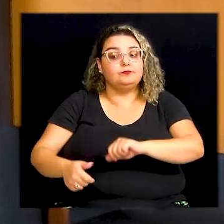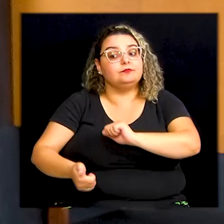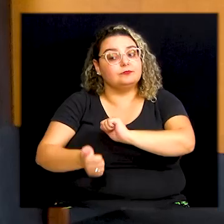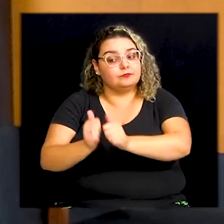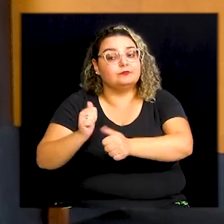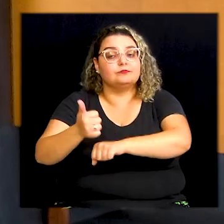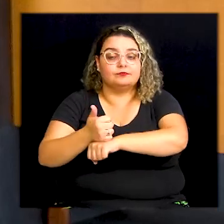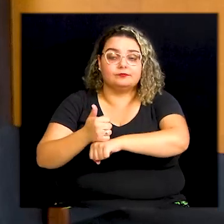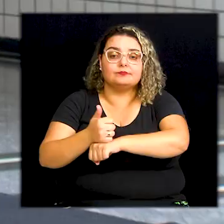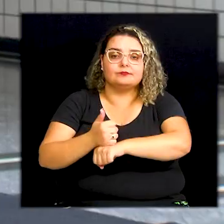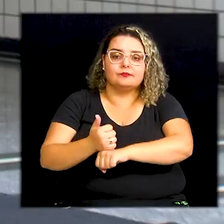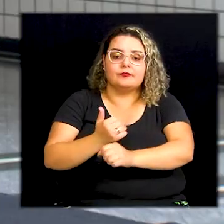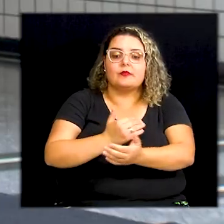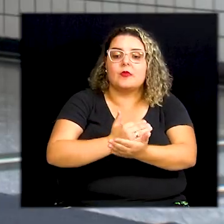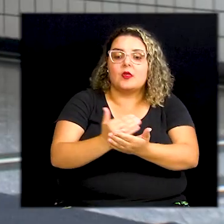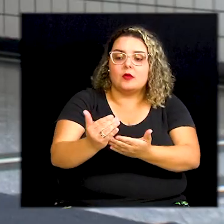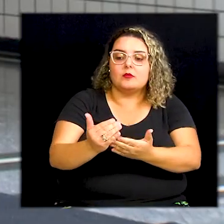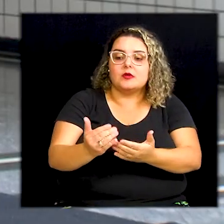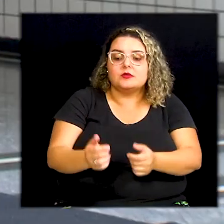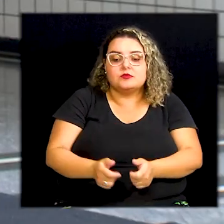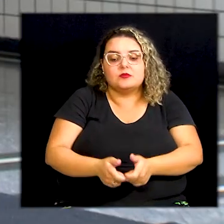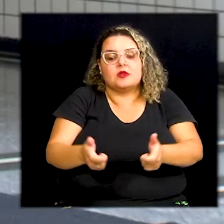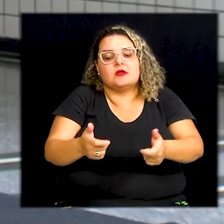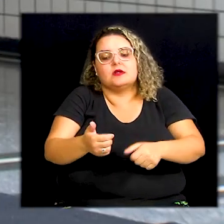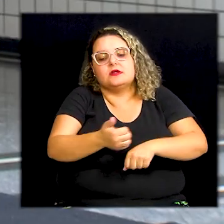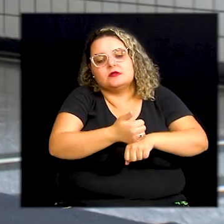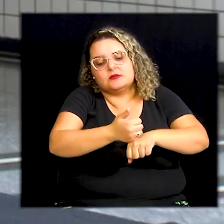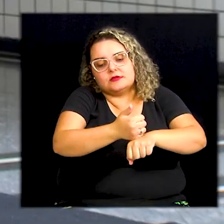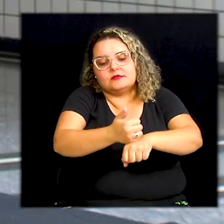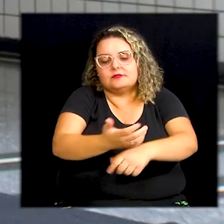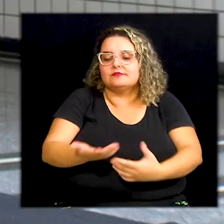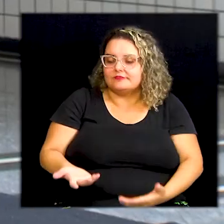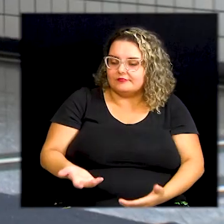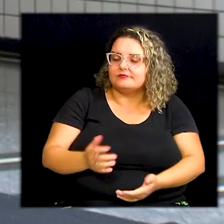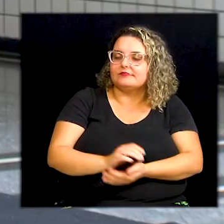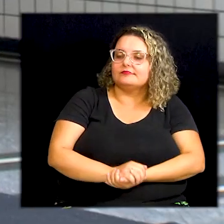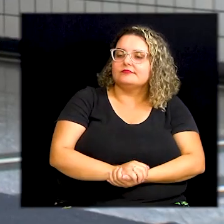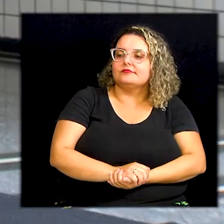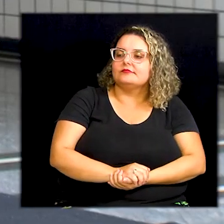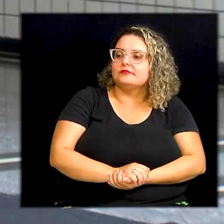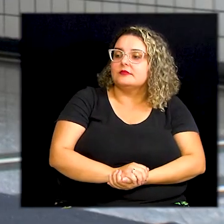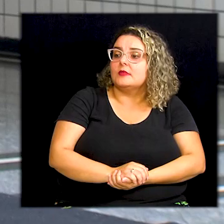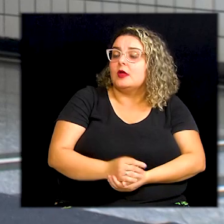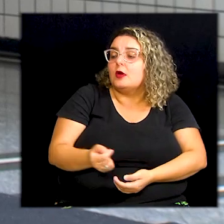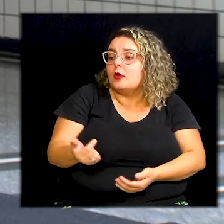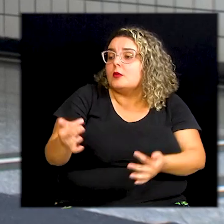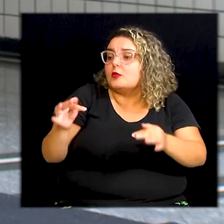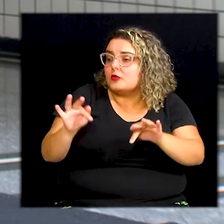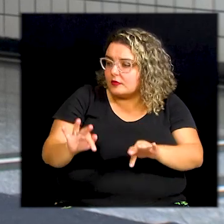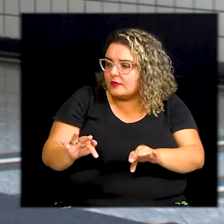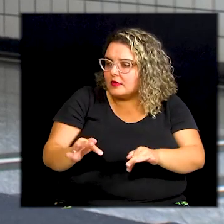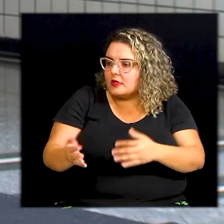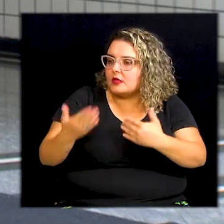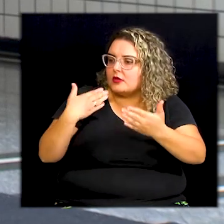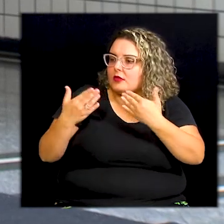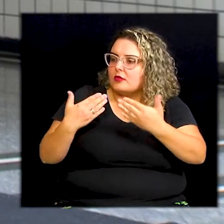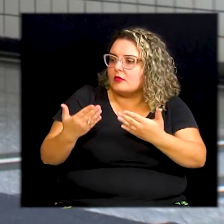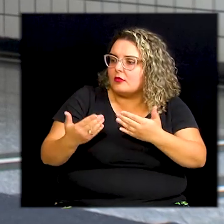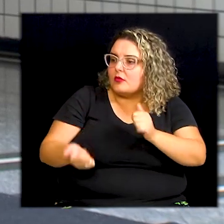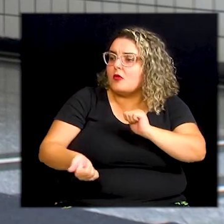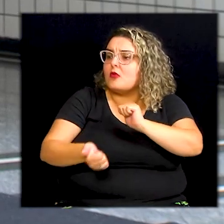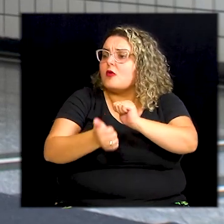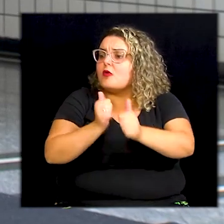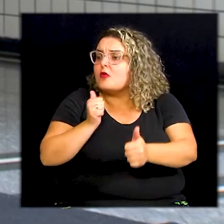profissional e creio que é só o começo de uma grande carreira. Amaral, a gente já está encaminhando aqui para o fim do programa, mas antes queria conversar um pouquinho